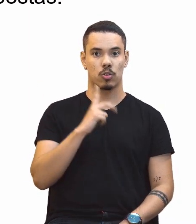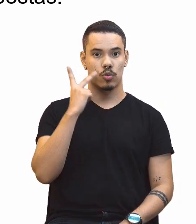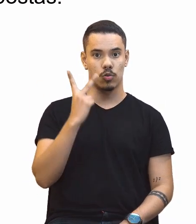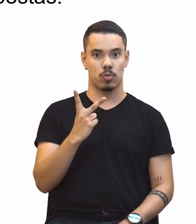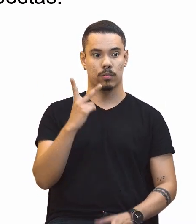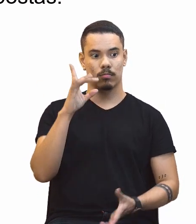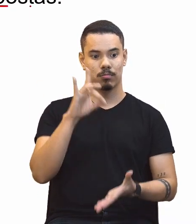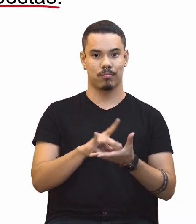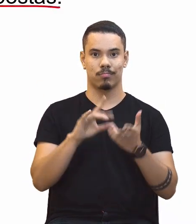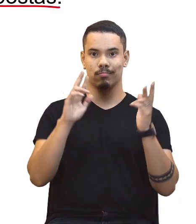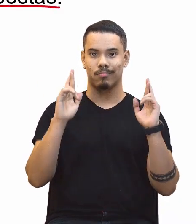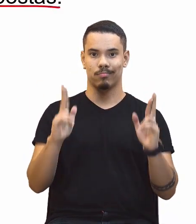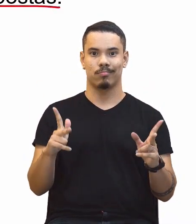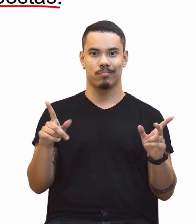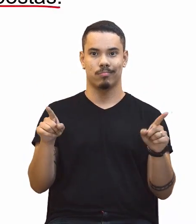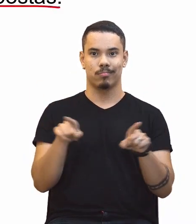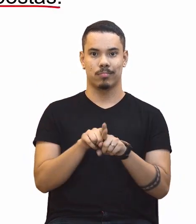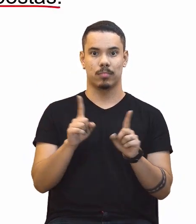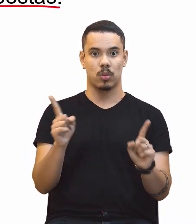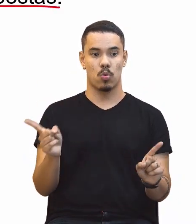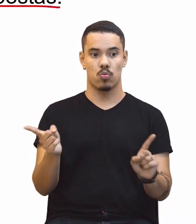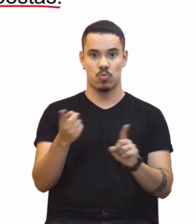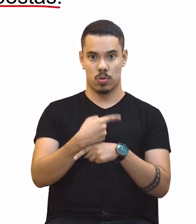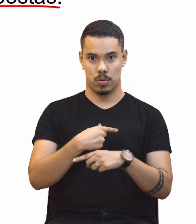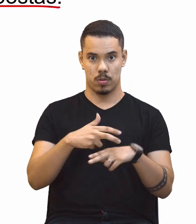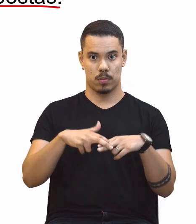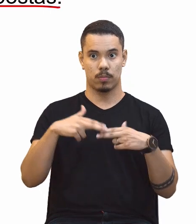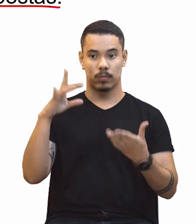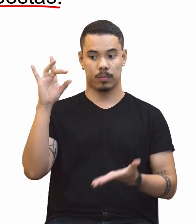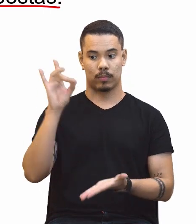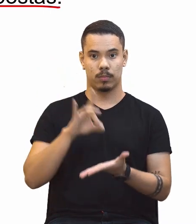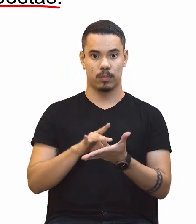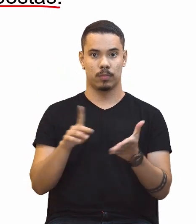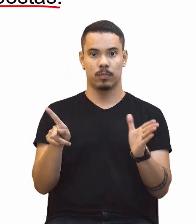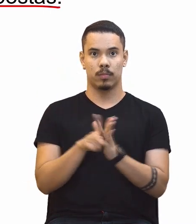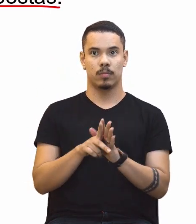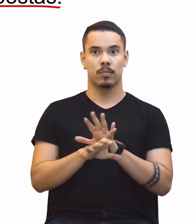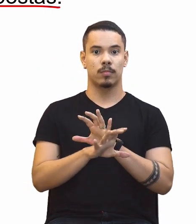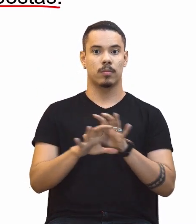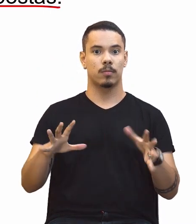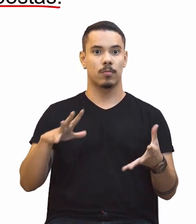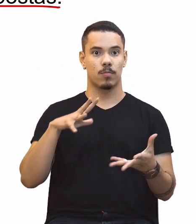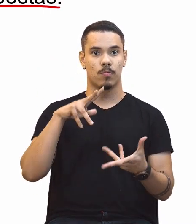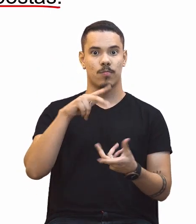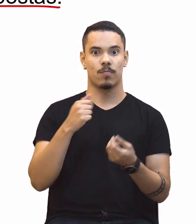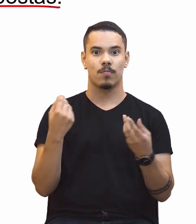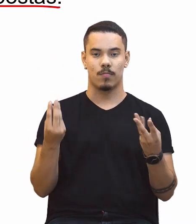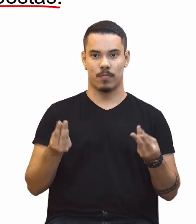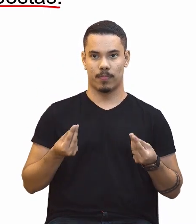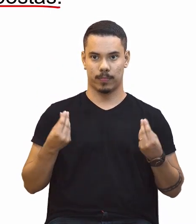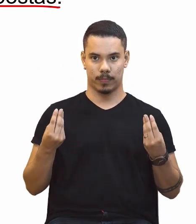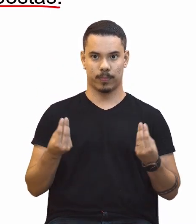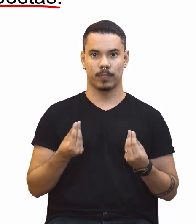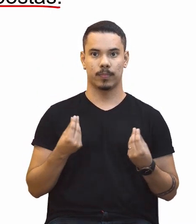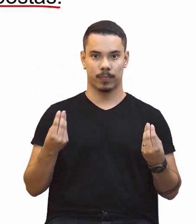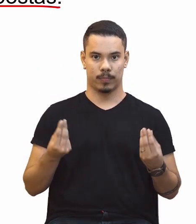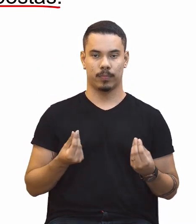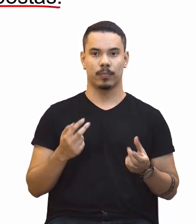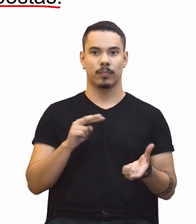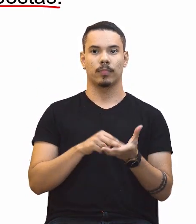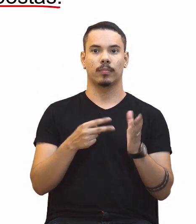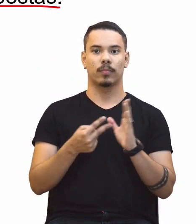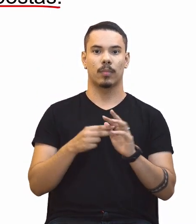realidades diametralmente opostas, e essas realidades é o mundo sensível, que corresponde à matéria e